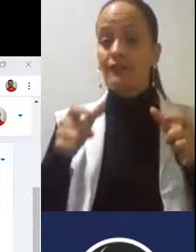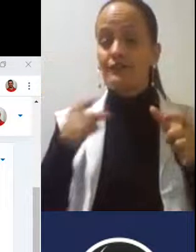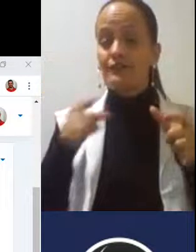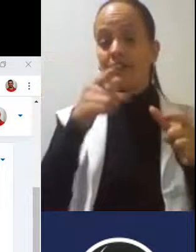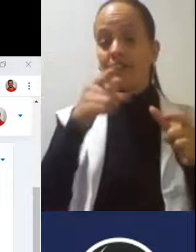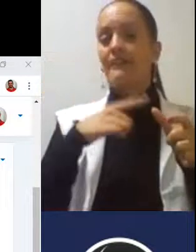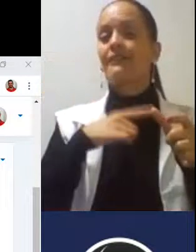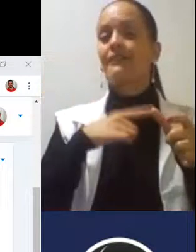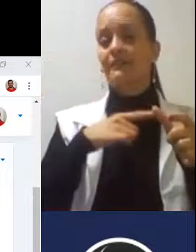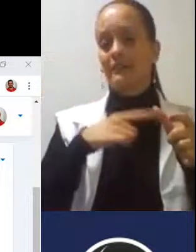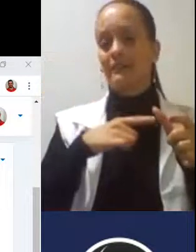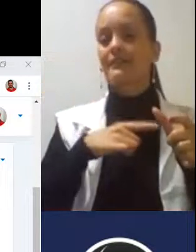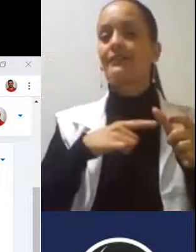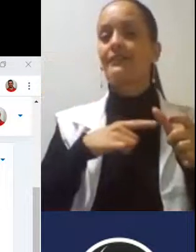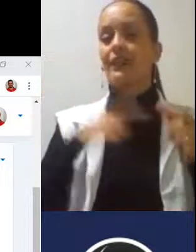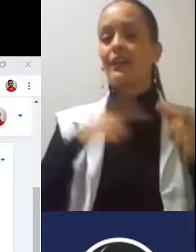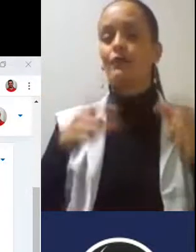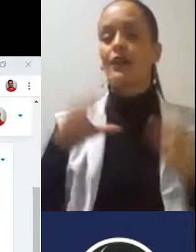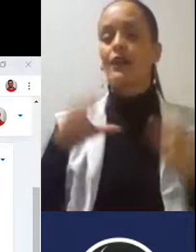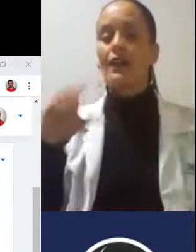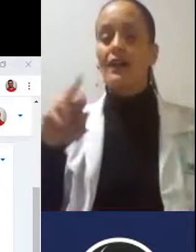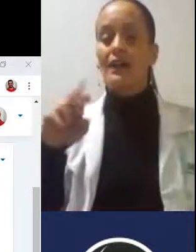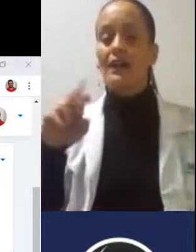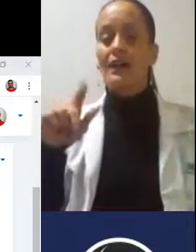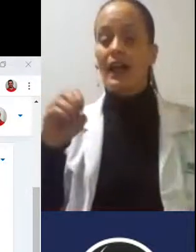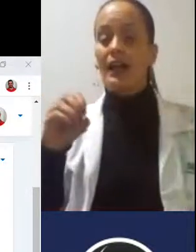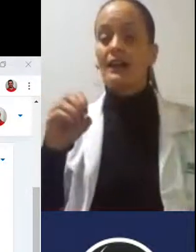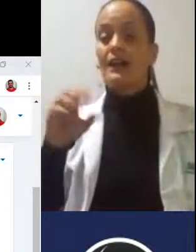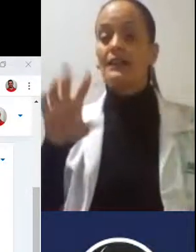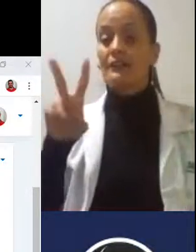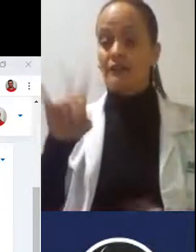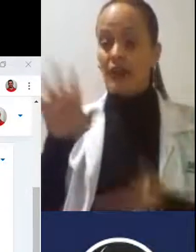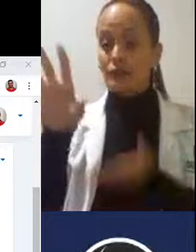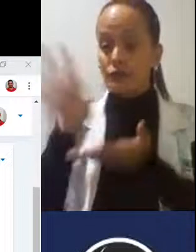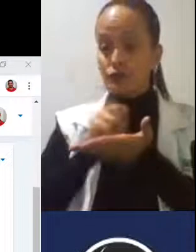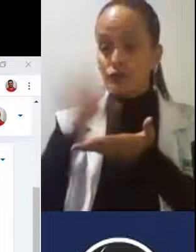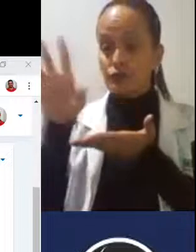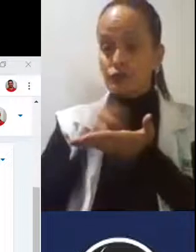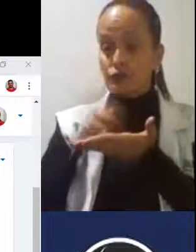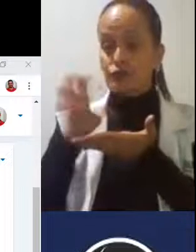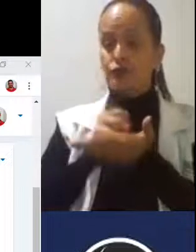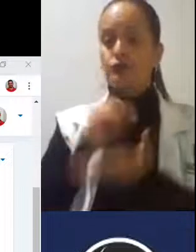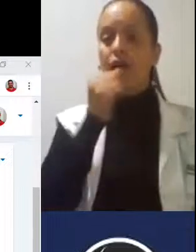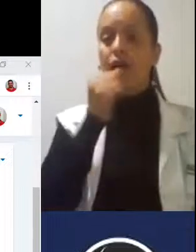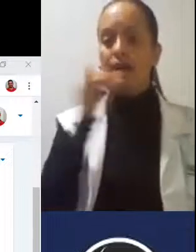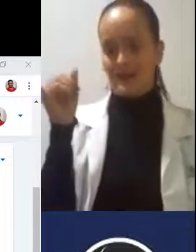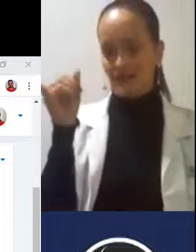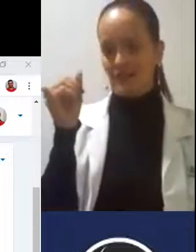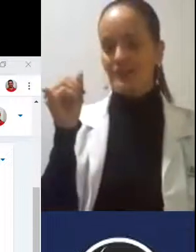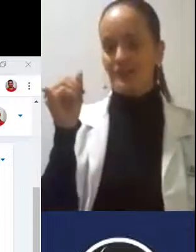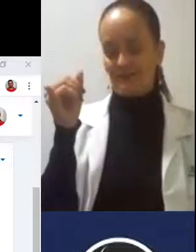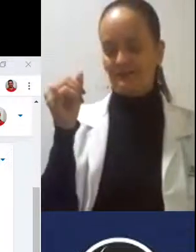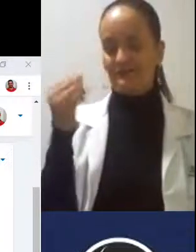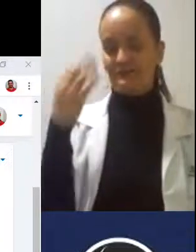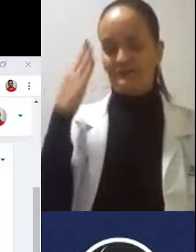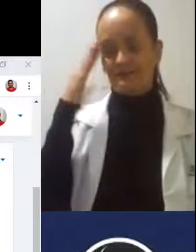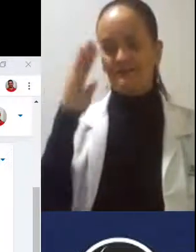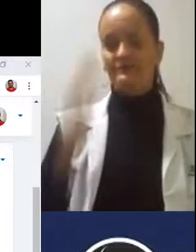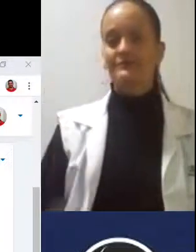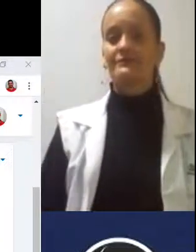carga, que no caso é o que vai consumir a energia, que no caso aqui são os resistores.